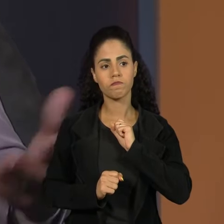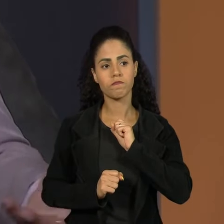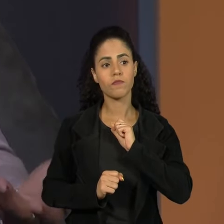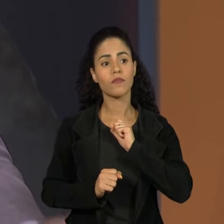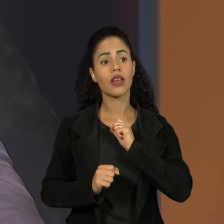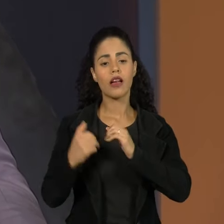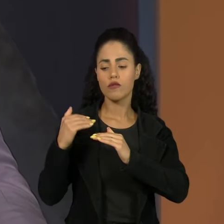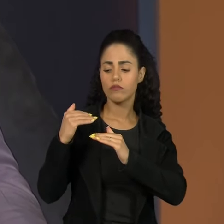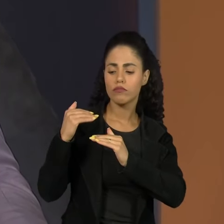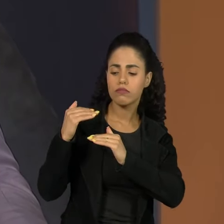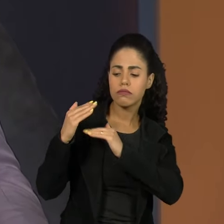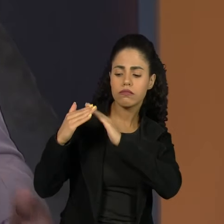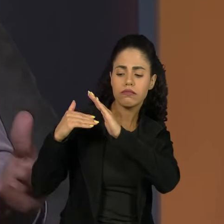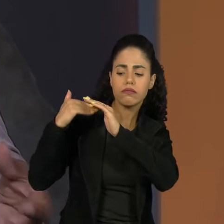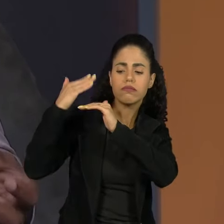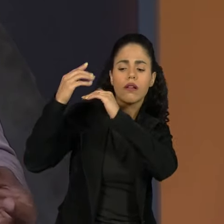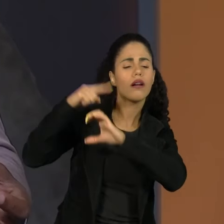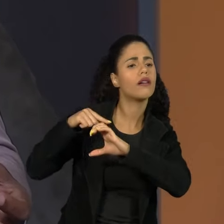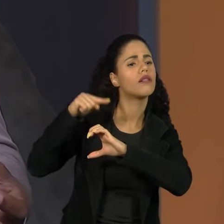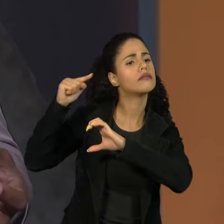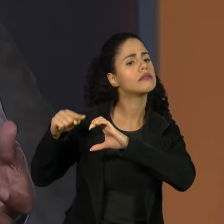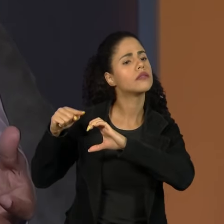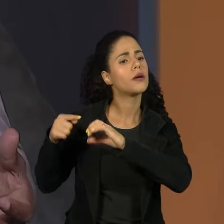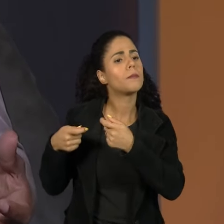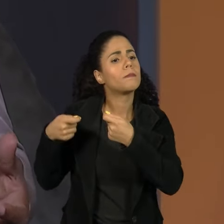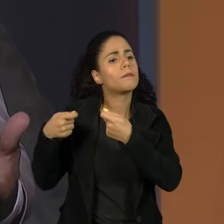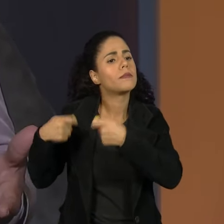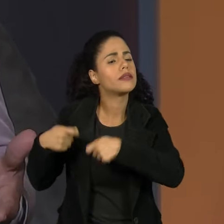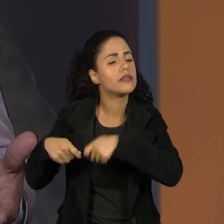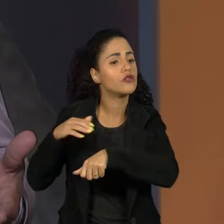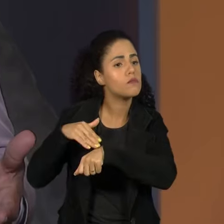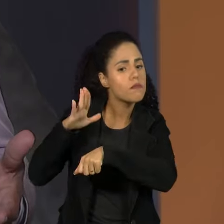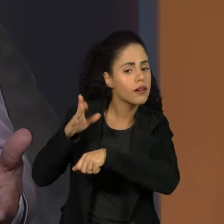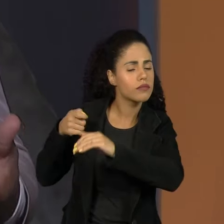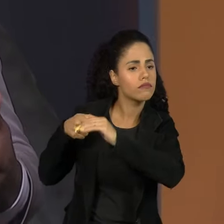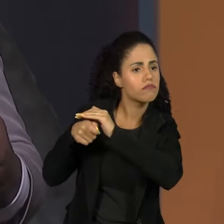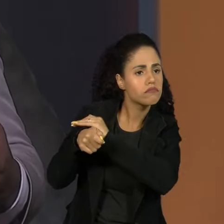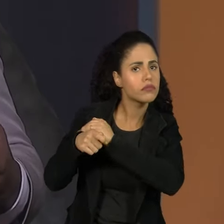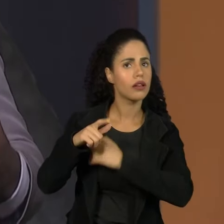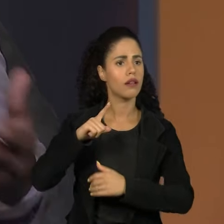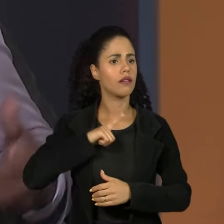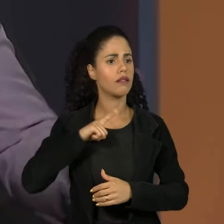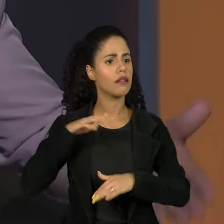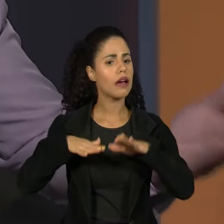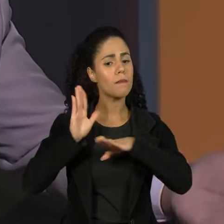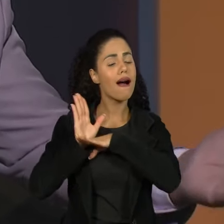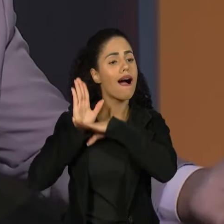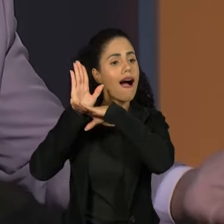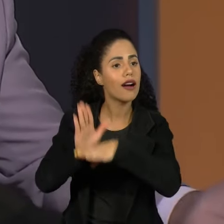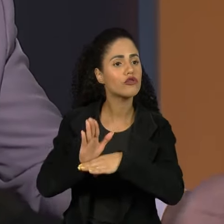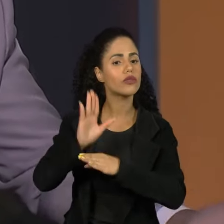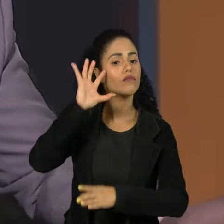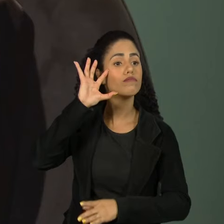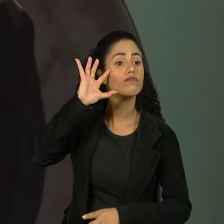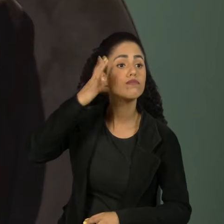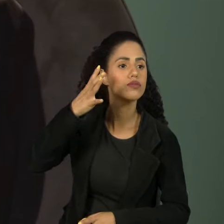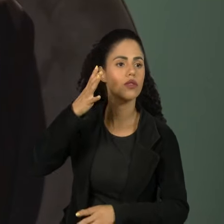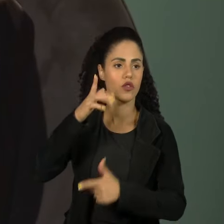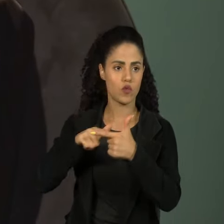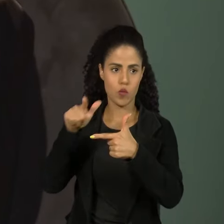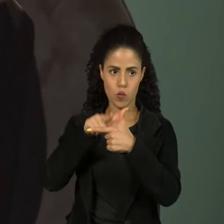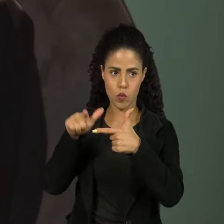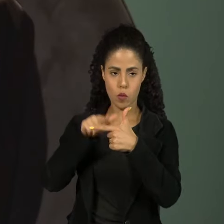os avanços científicos precisariam ser um mecanismo que ajudasse a solucionar os problemas da